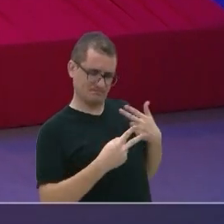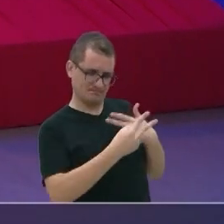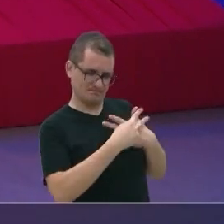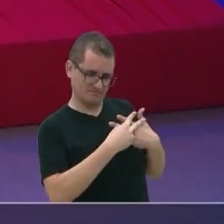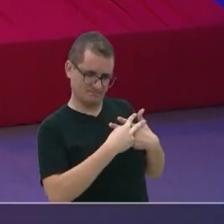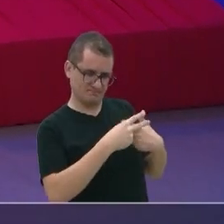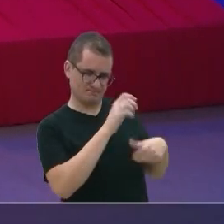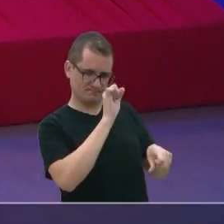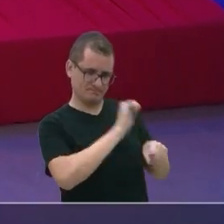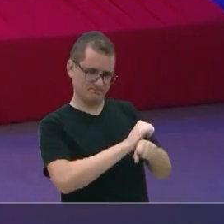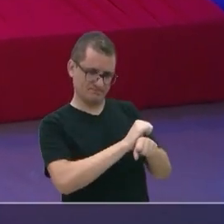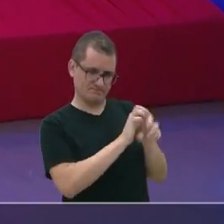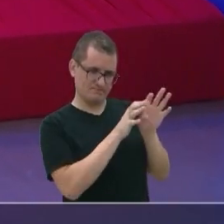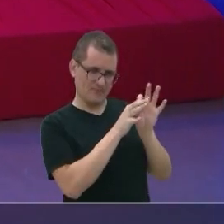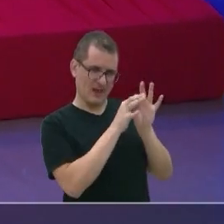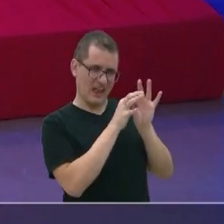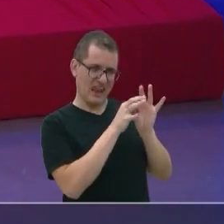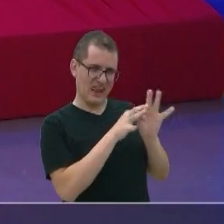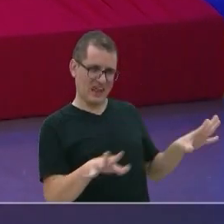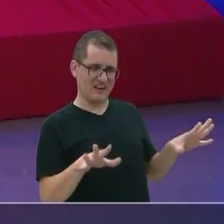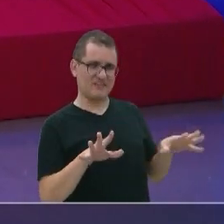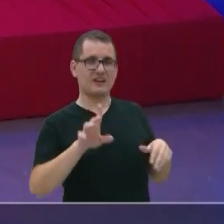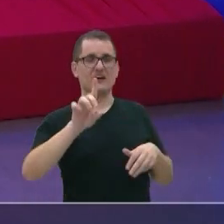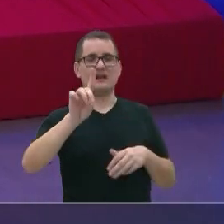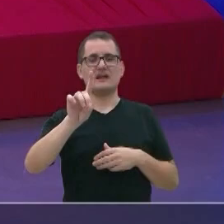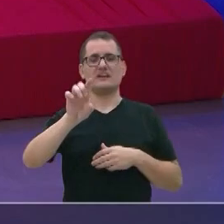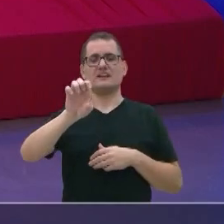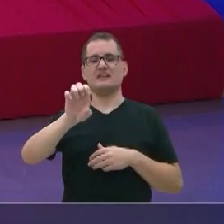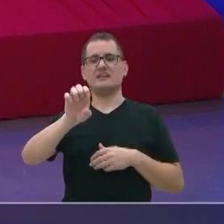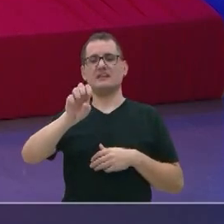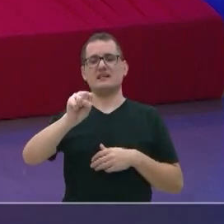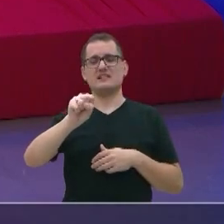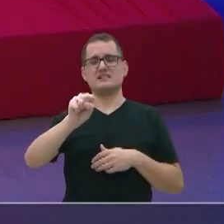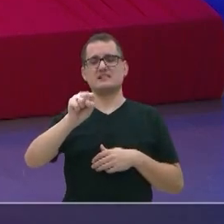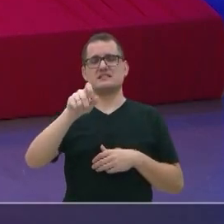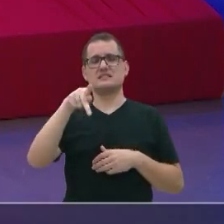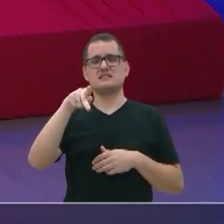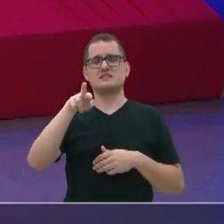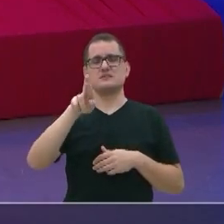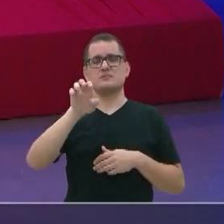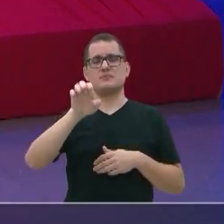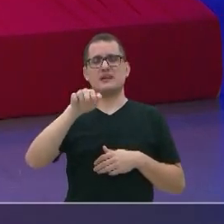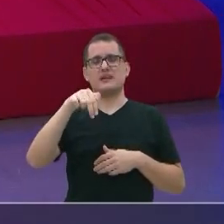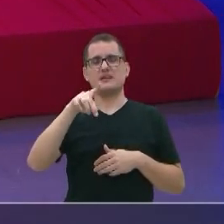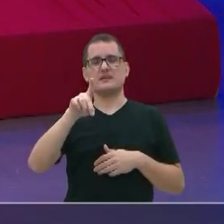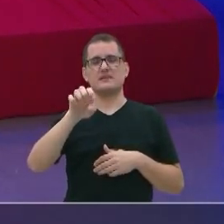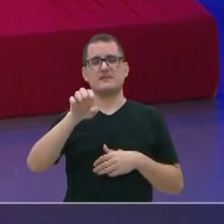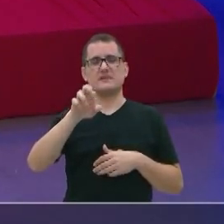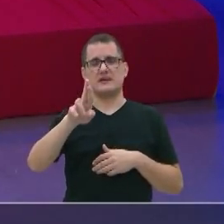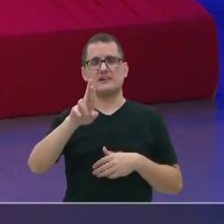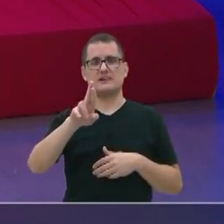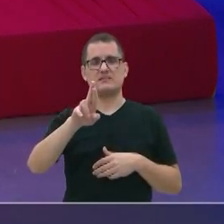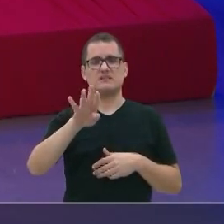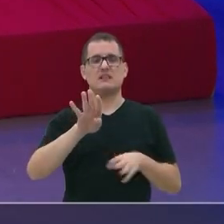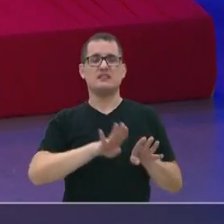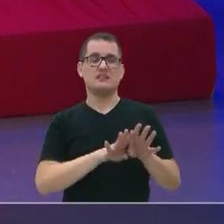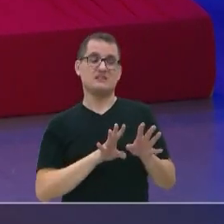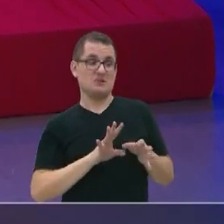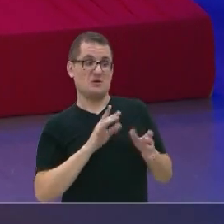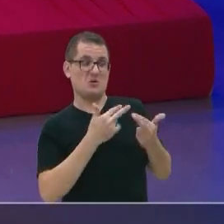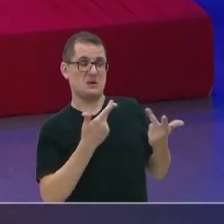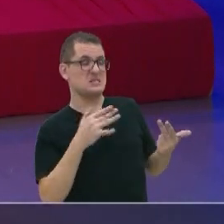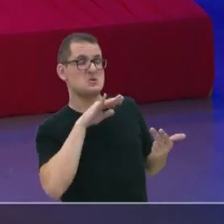desprender-se, uma linguagem moderna, desconectar daquilo que não presta.